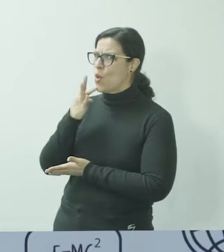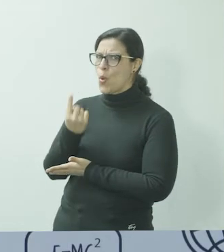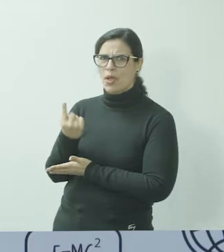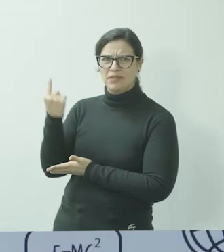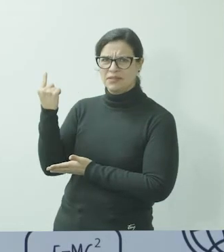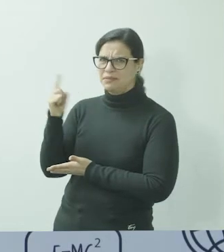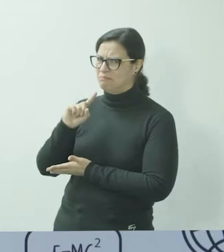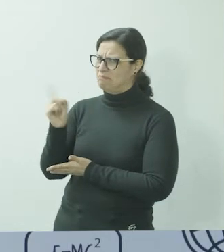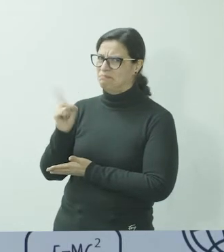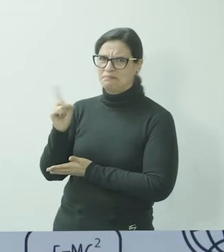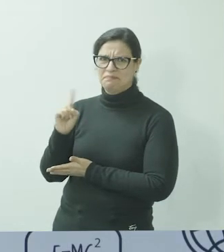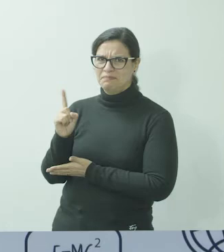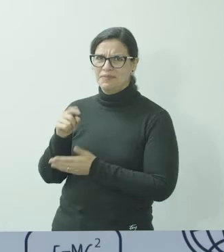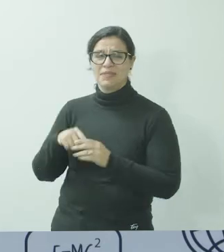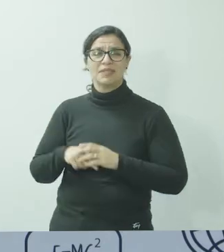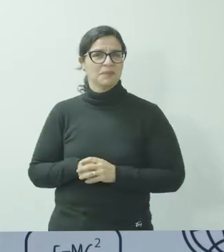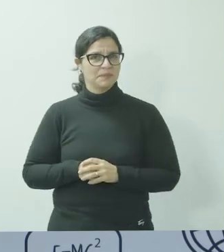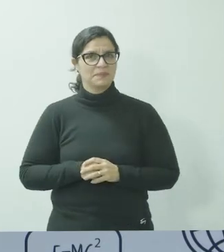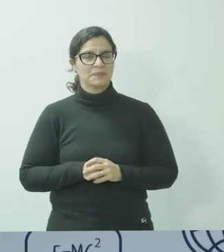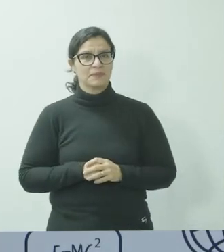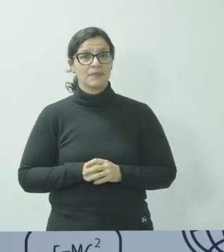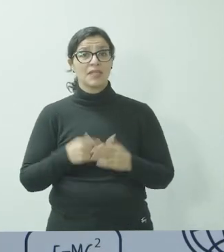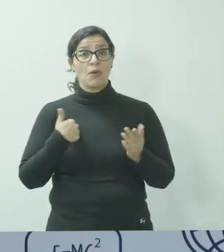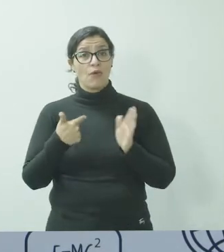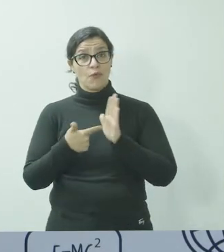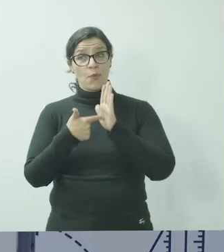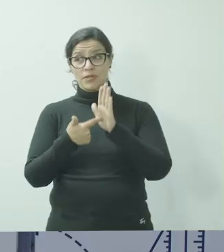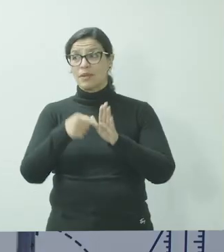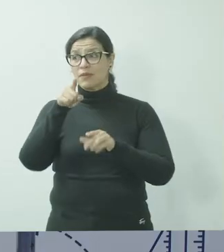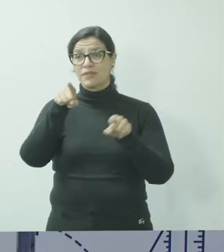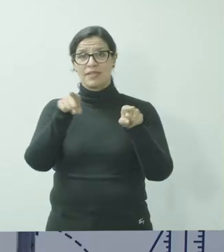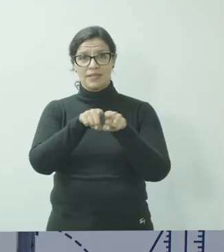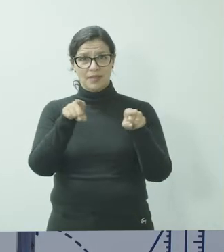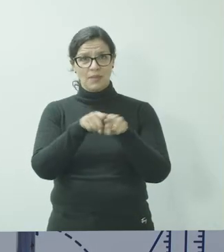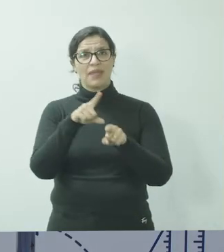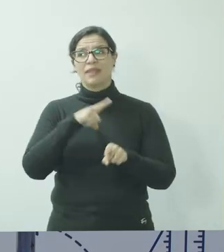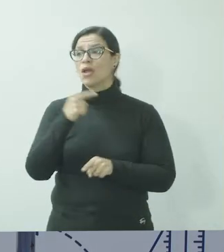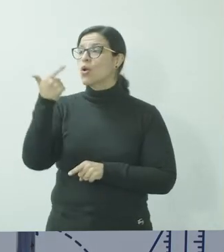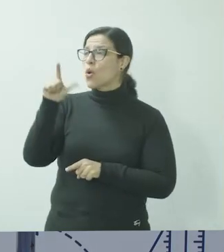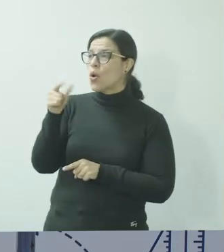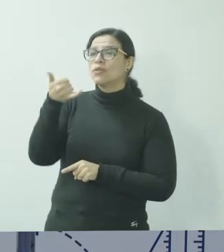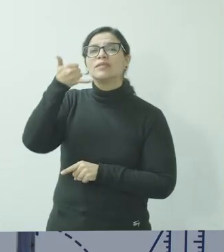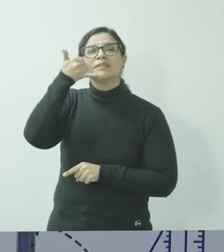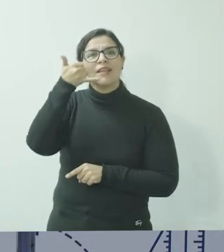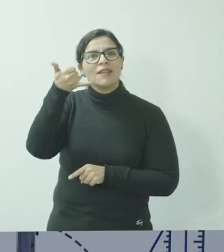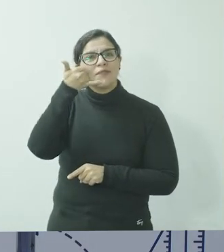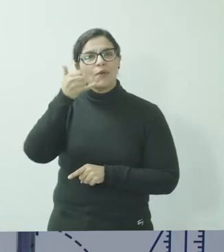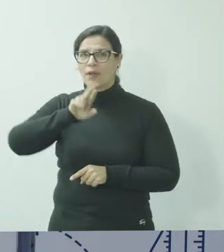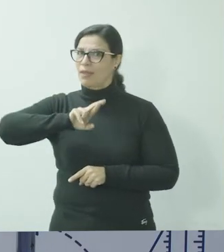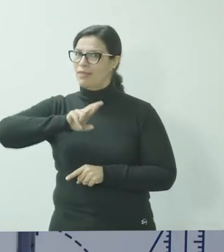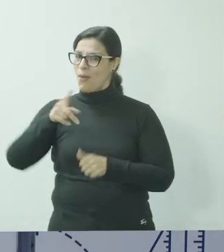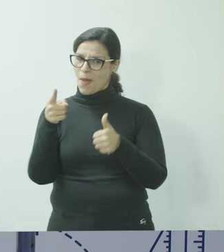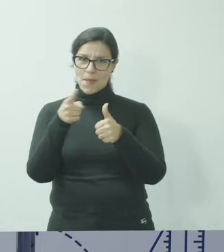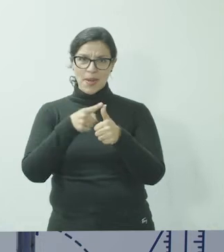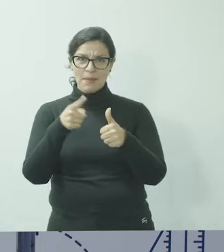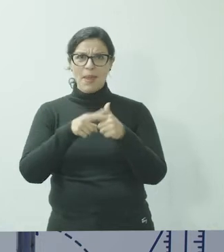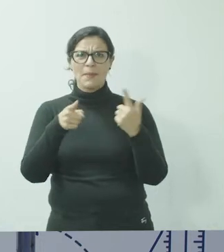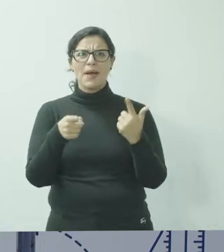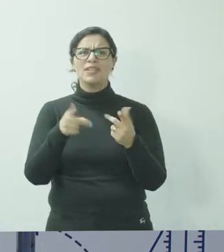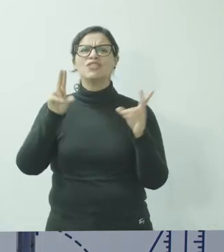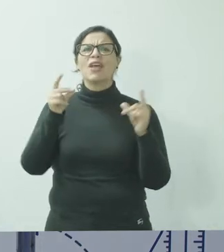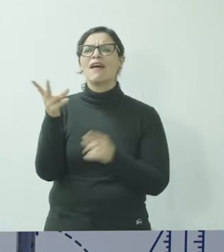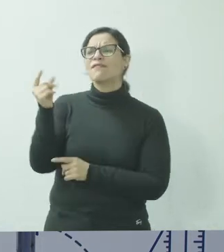esse aparelho de telefone trouxe aqui também um outro celular que não é o primeiro mas ele é um